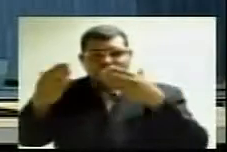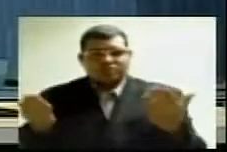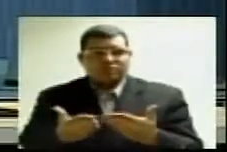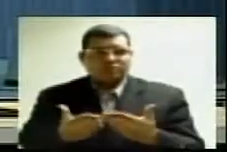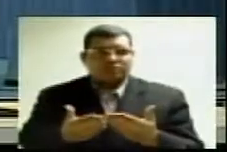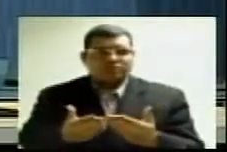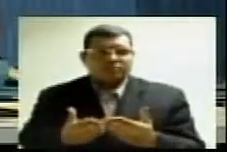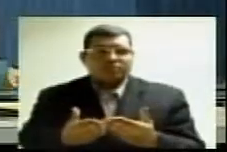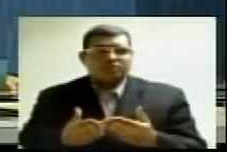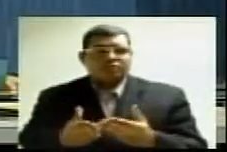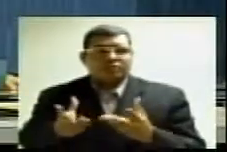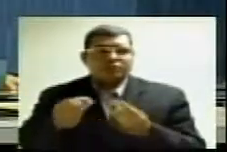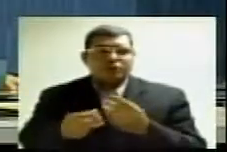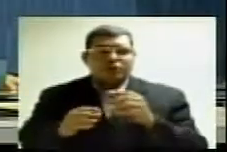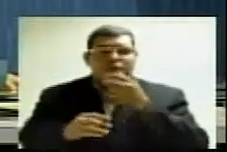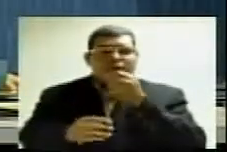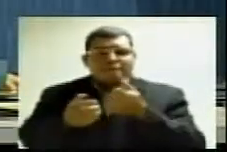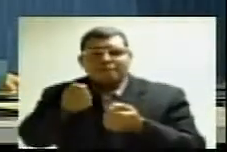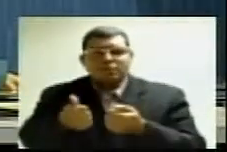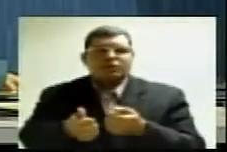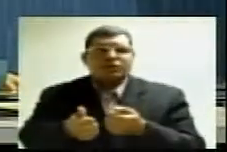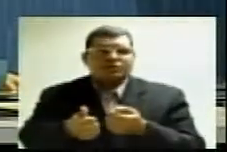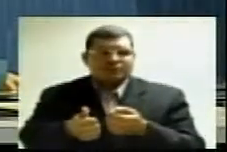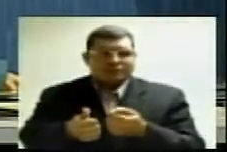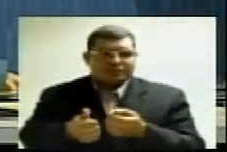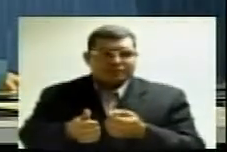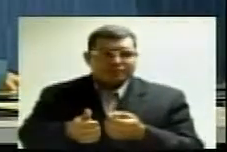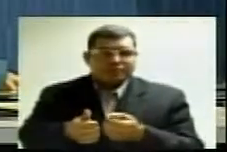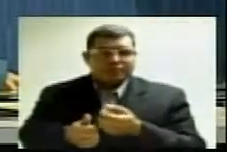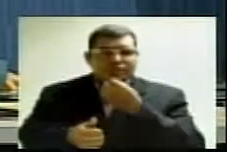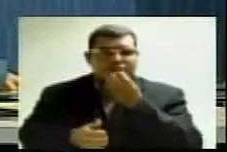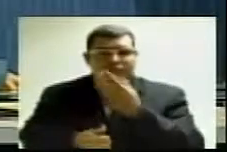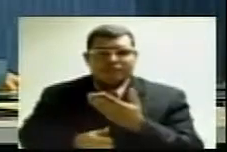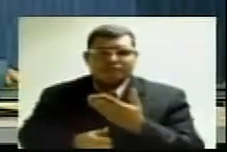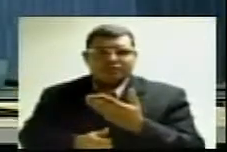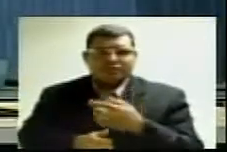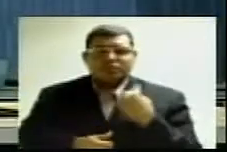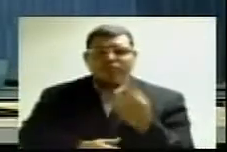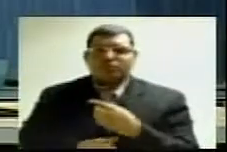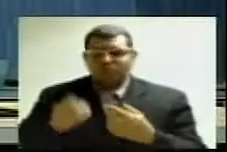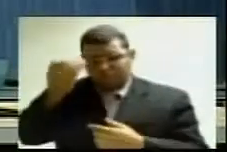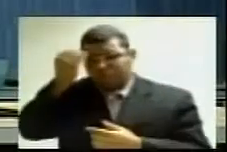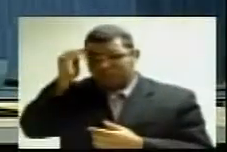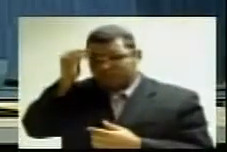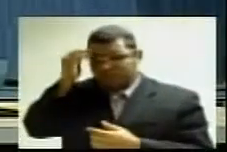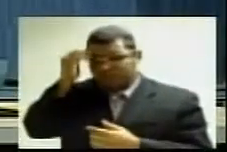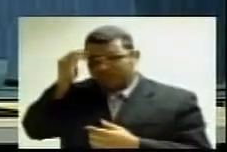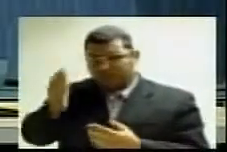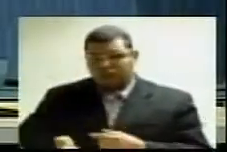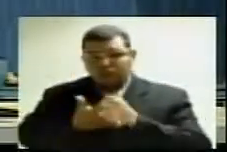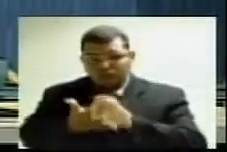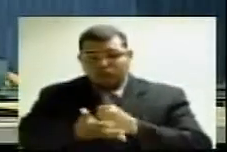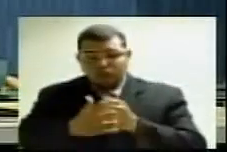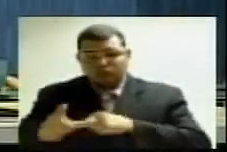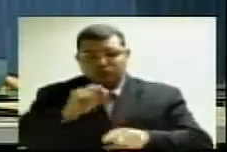desenvolvimento pífio e muito baixo do nosso produto interno bruto. Portanto, nós entendemos que oferecer